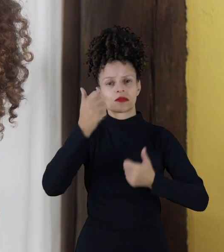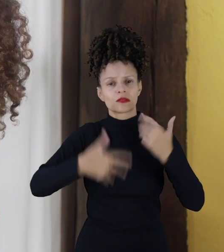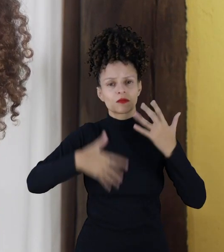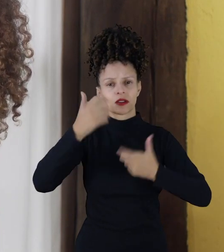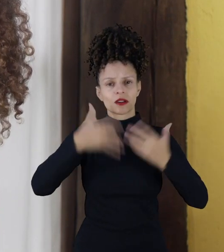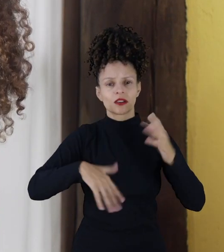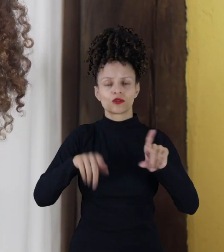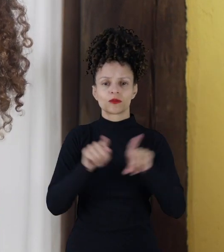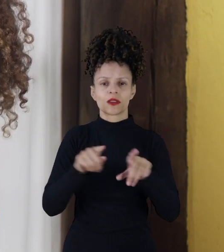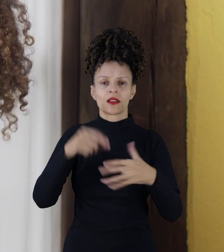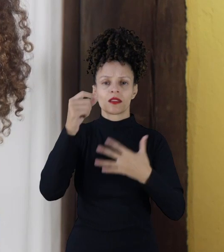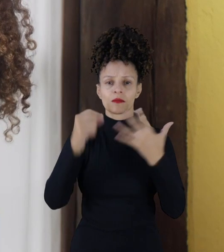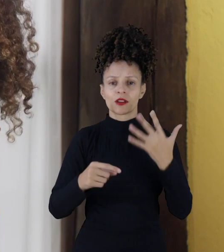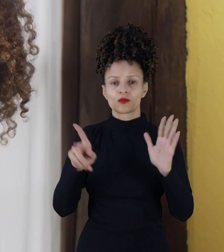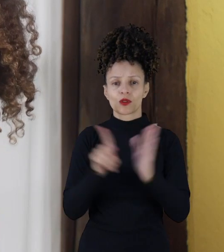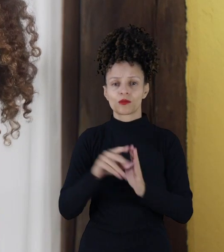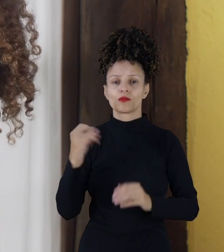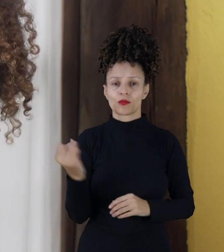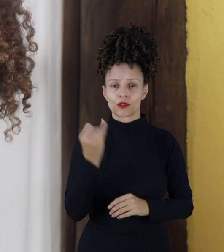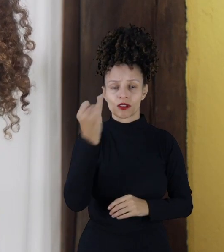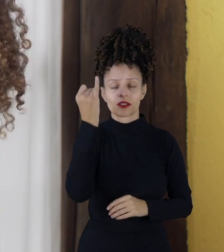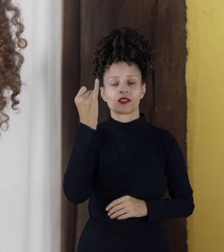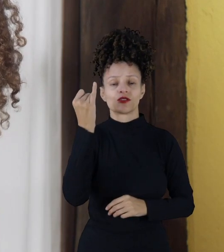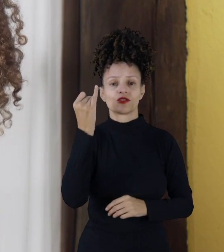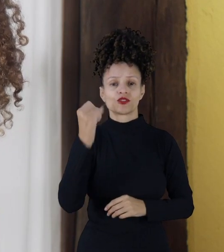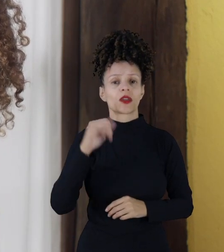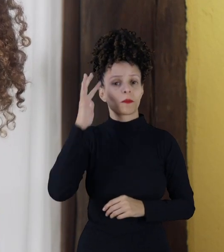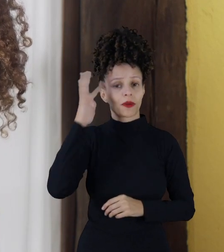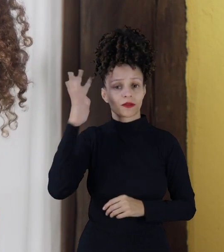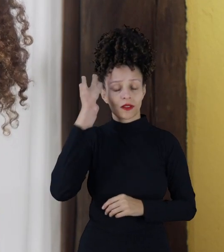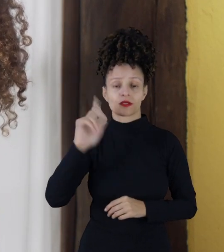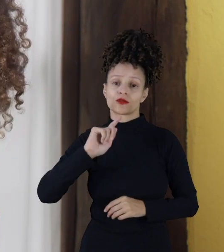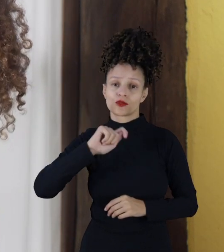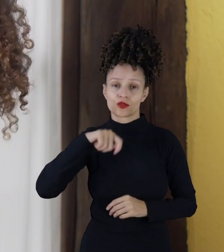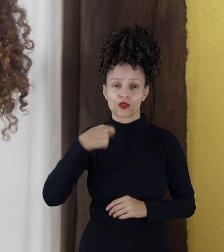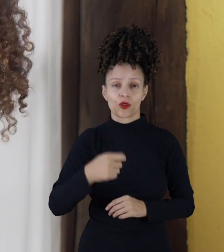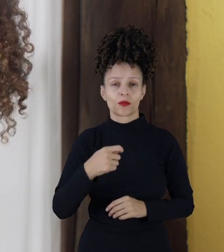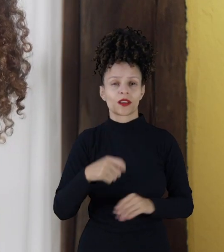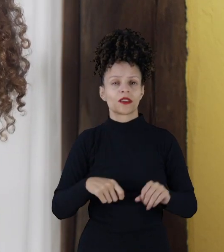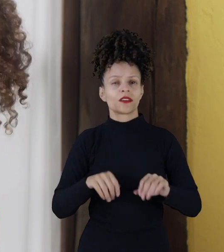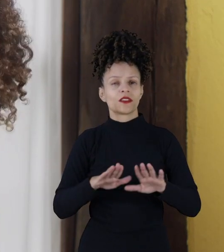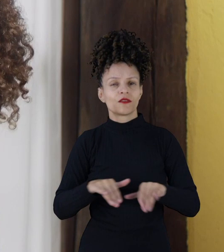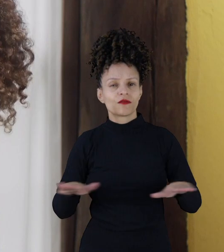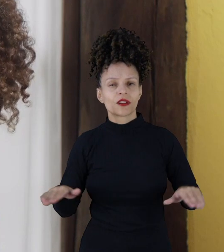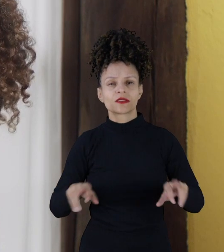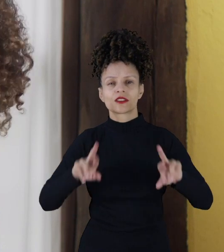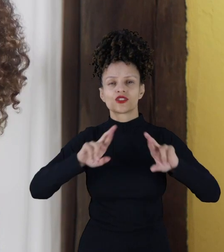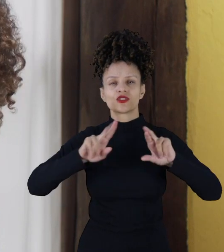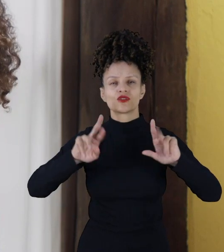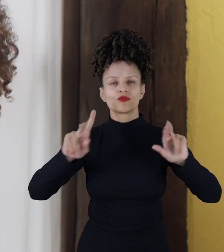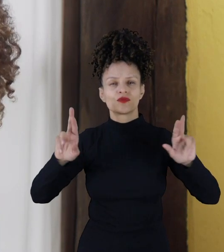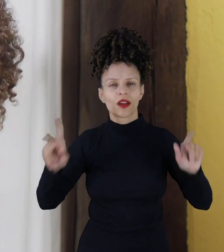vai comentando e você vai trazendo elementos que é bem importante pensar, né, sobre essas infâncias que